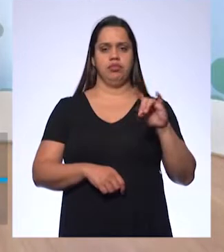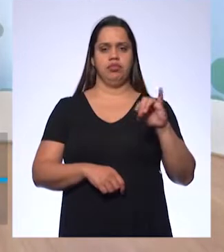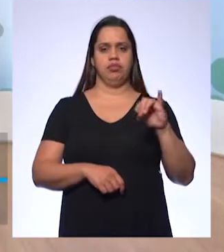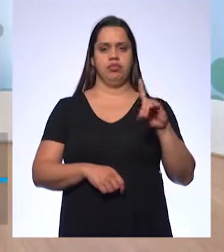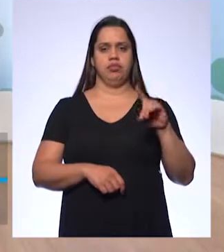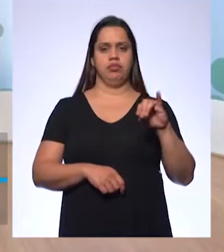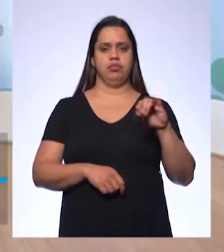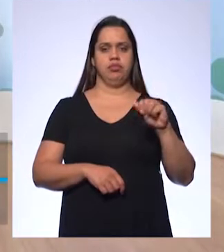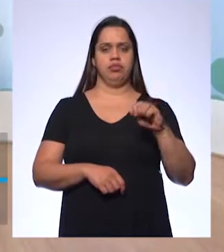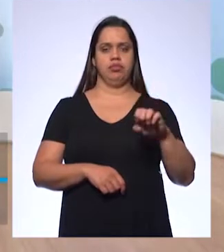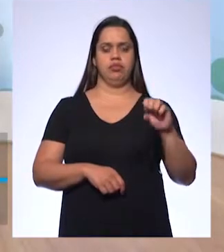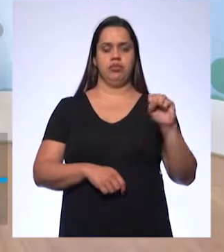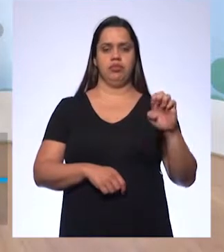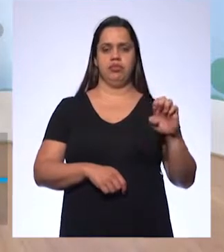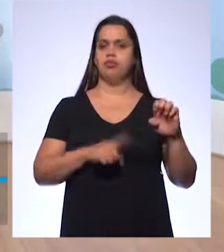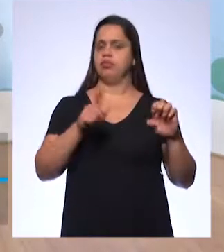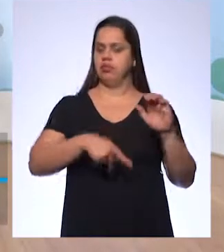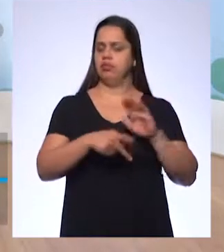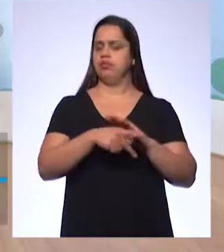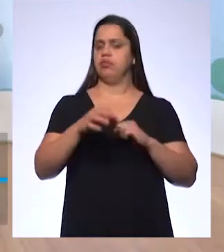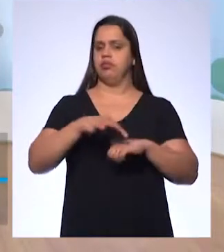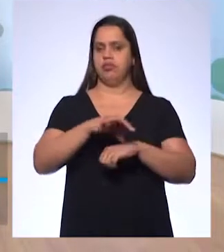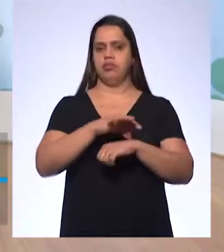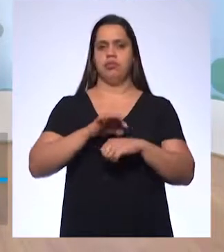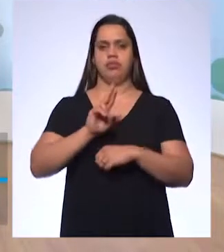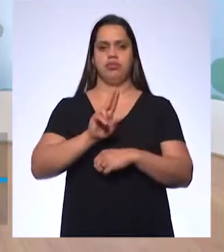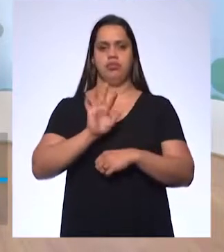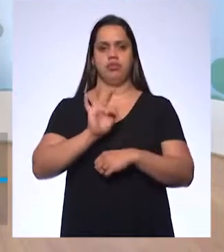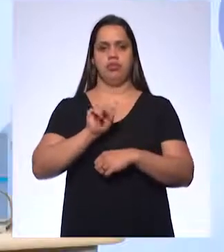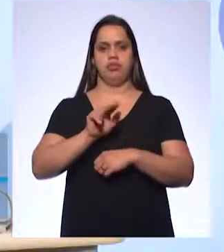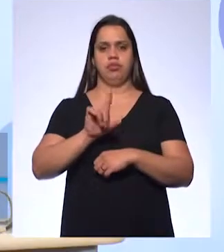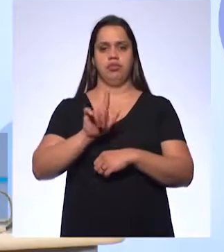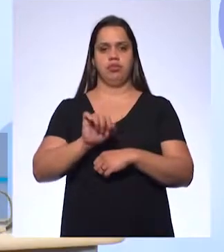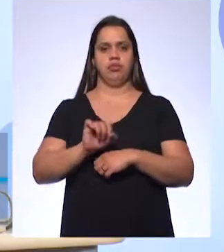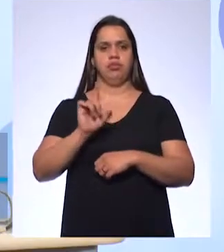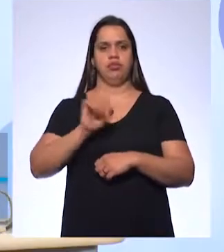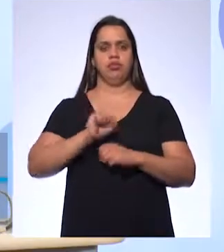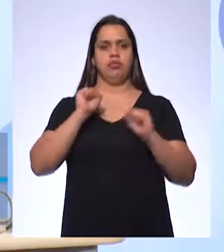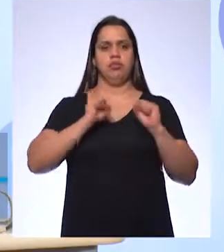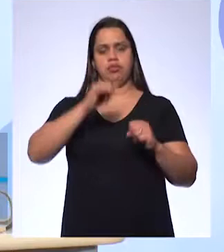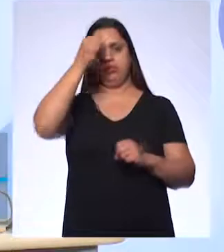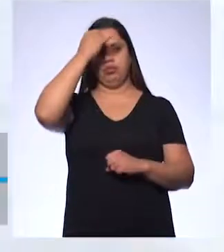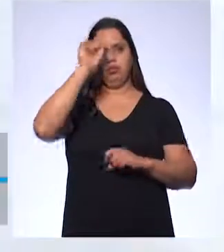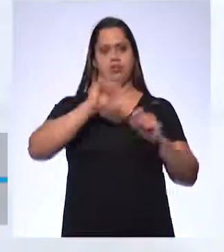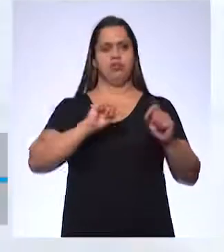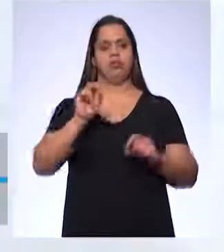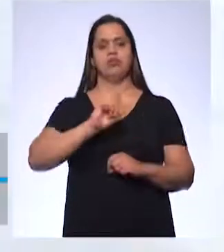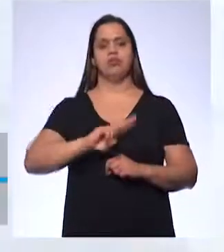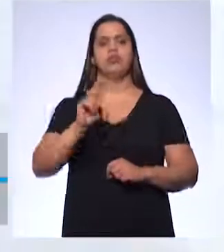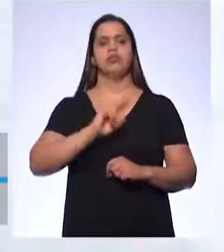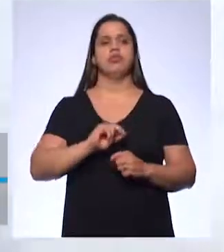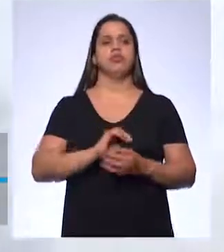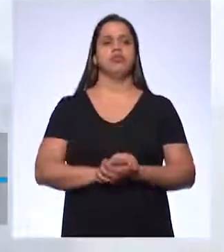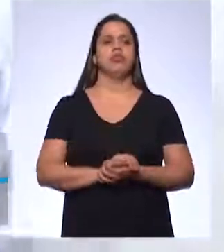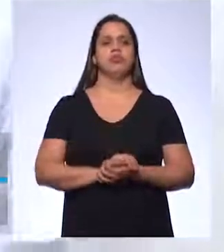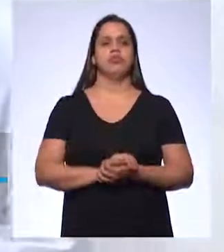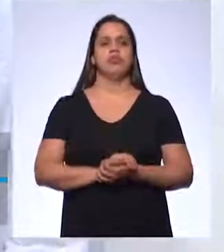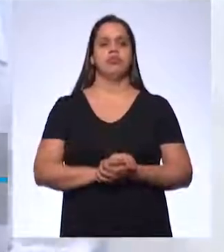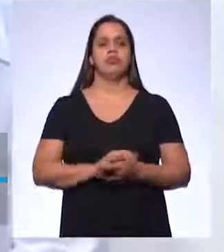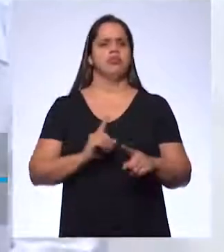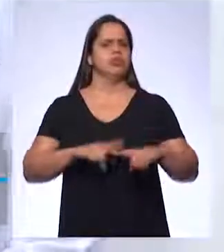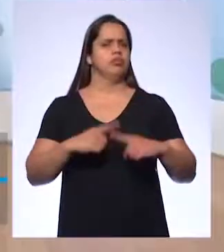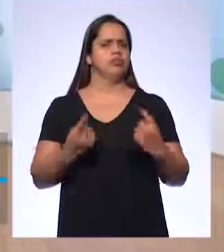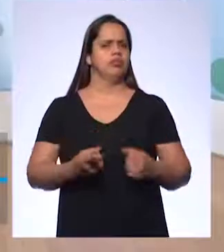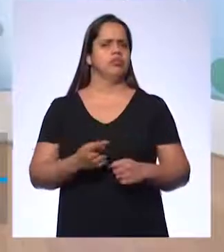Candidíase. É fungo, né? Também. É fungo. É fungo. Pode ser evitada aí Agora usando... a toxoplasmose eu fiquei na dúvida, viu? Ana